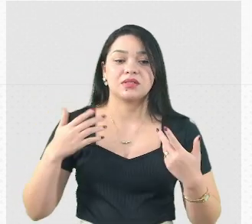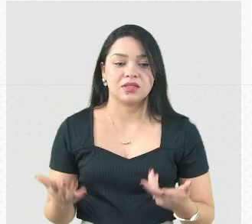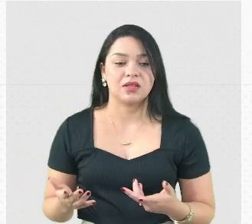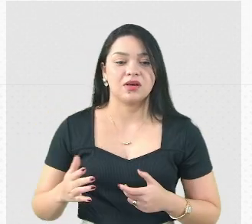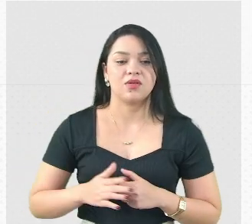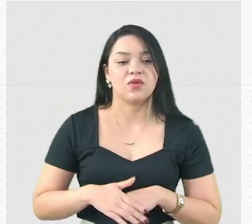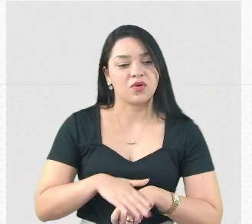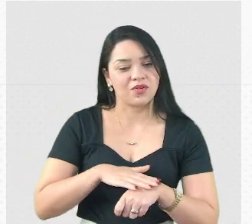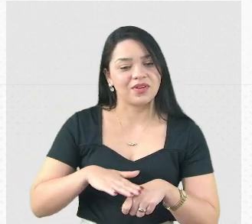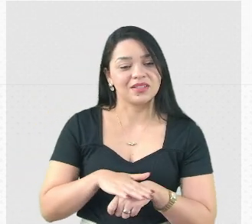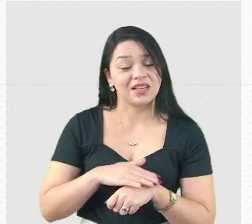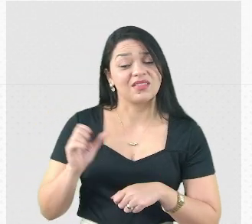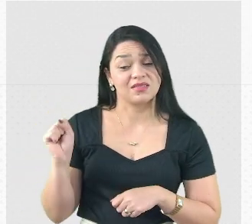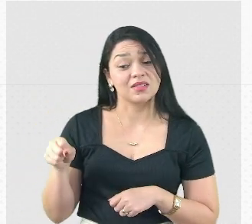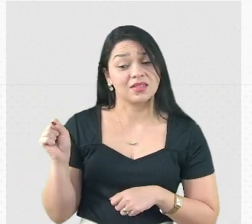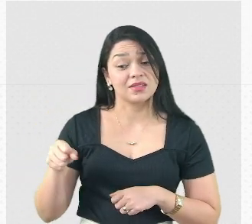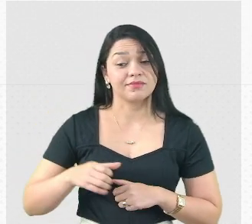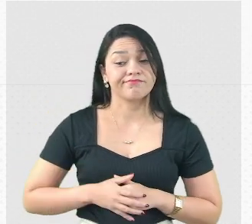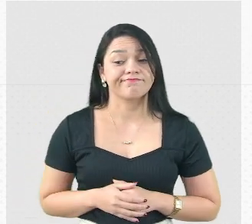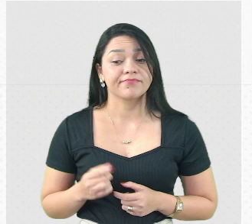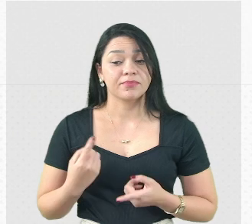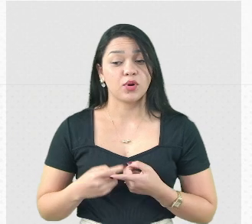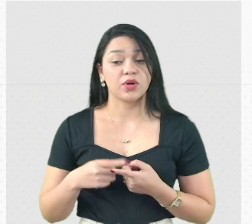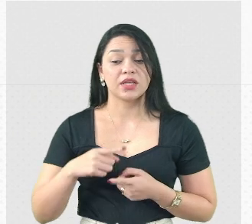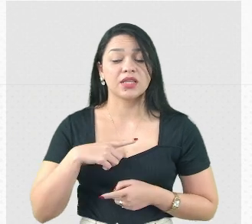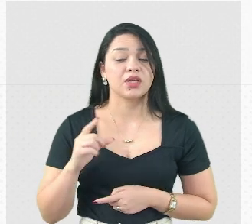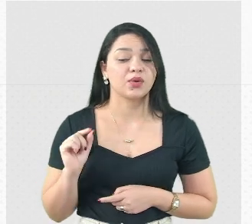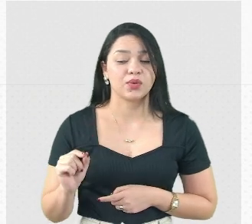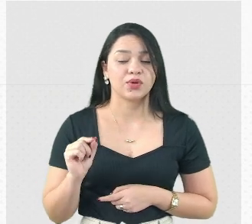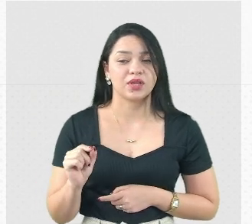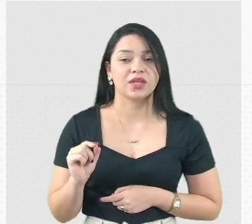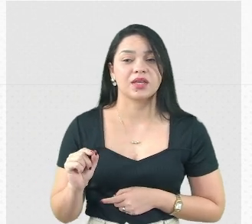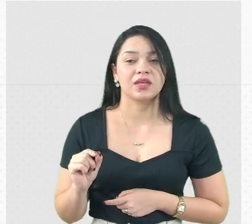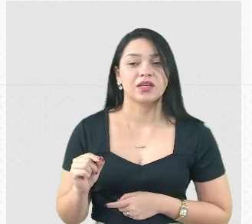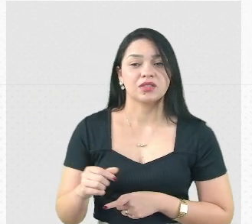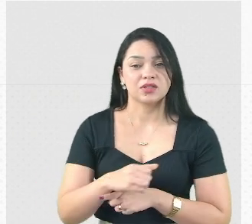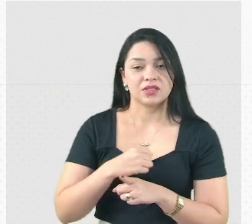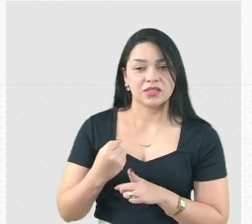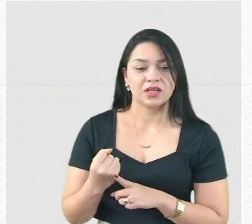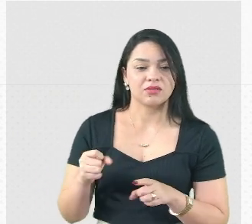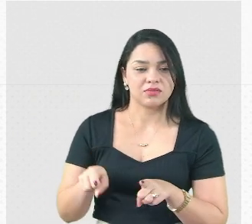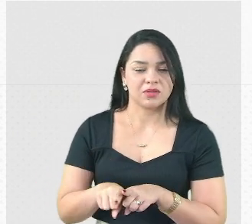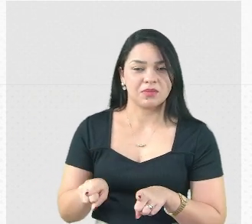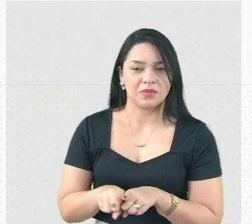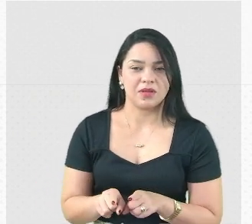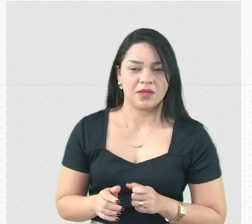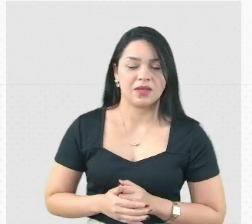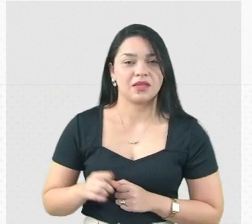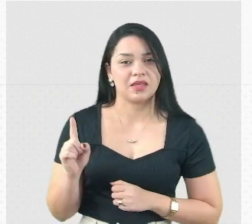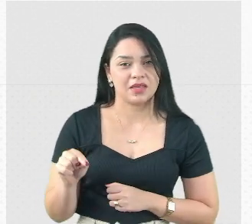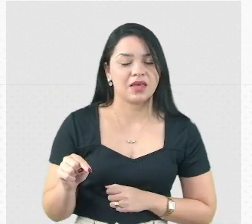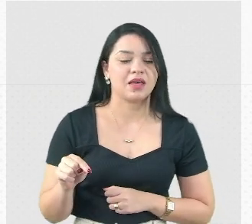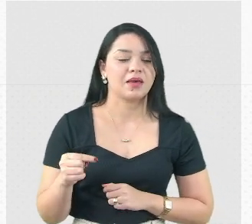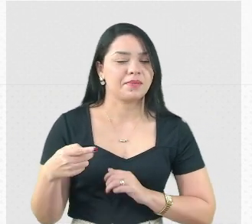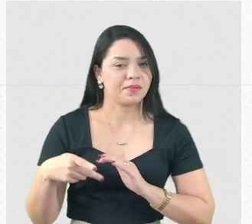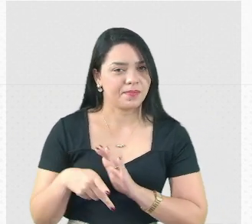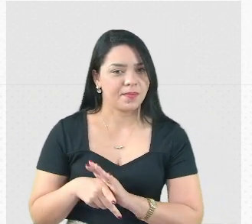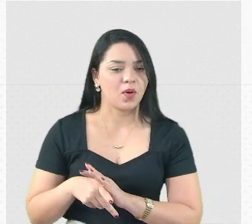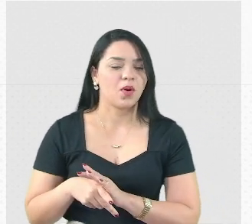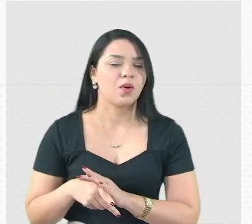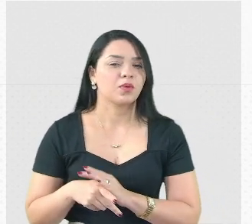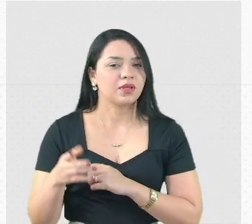carinha que conversava bastante mesmo. Porque eu tinha a questão social também em dias, que era muito advindo também